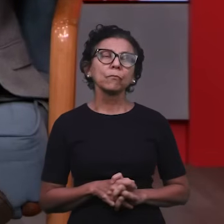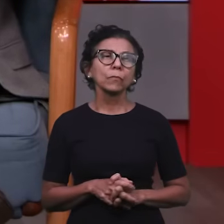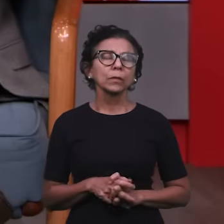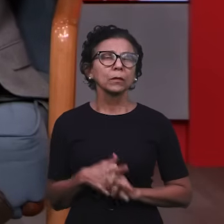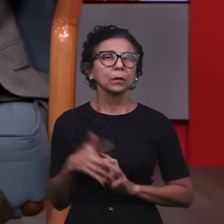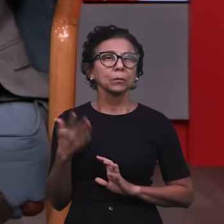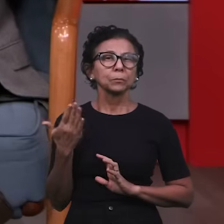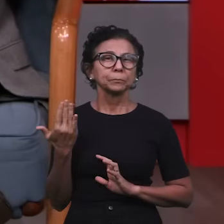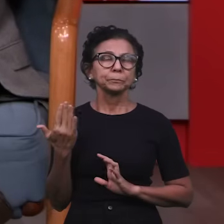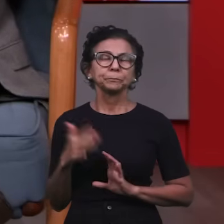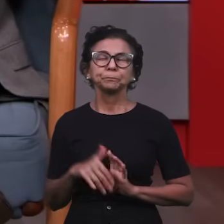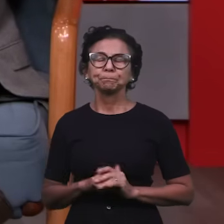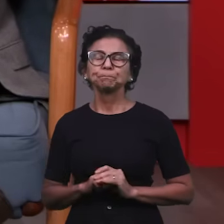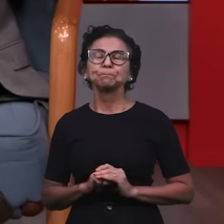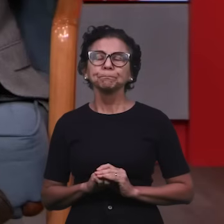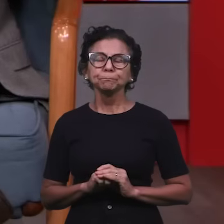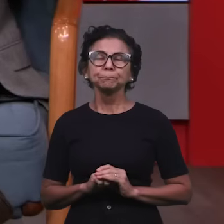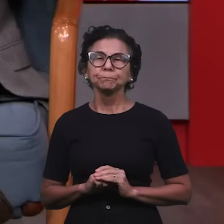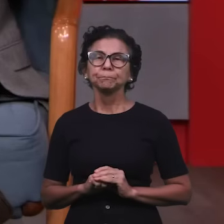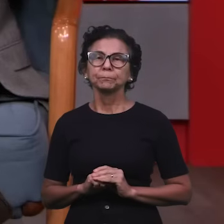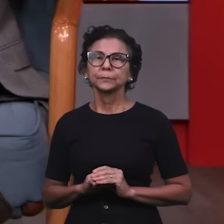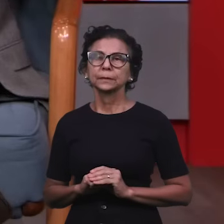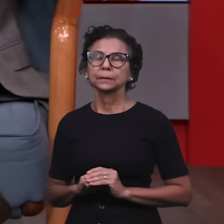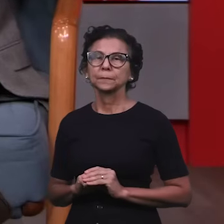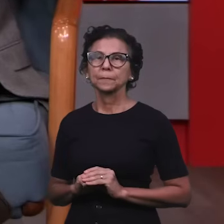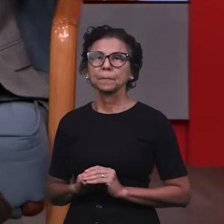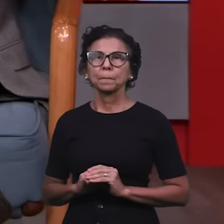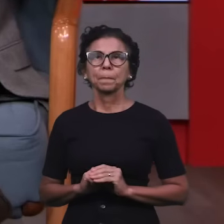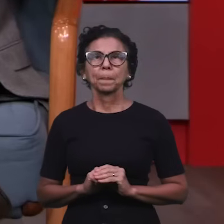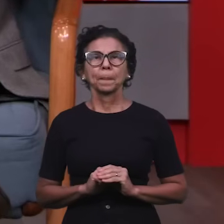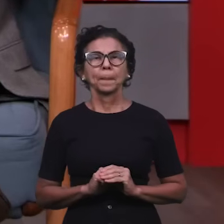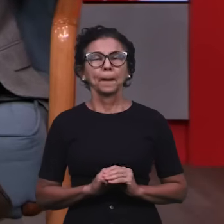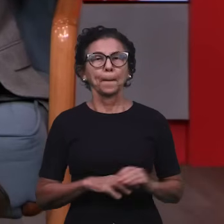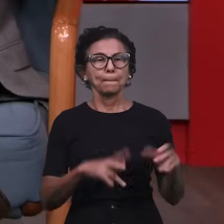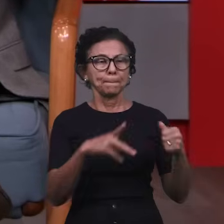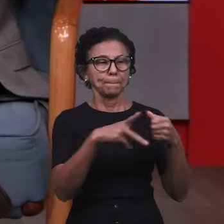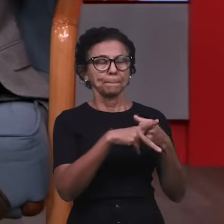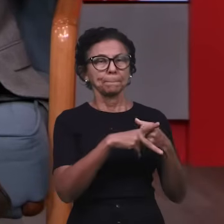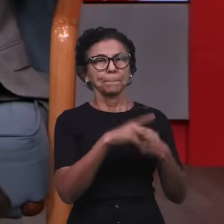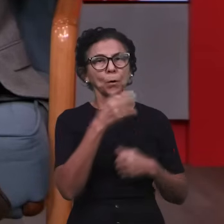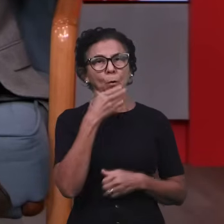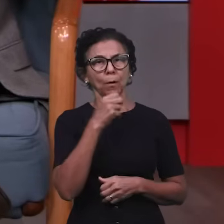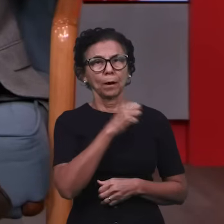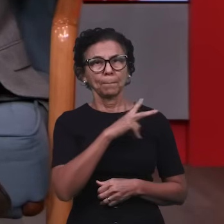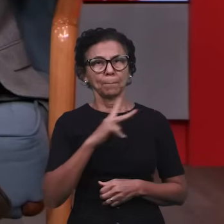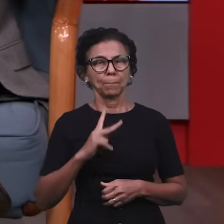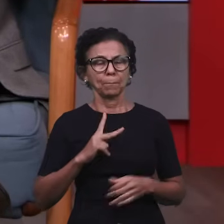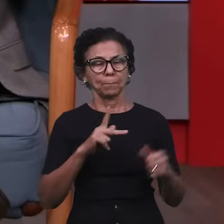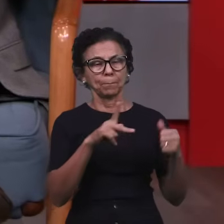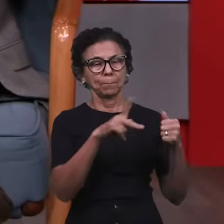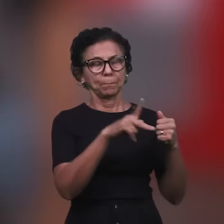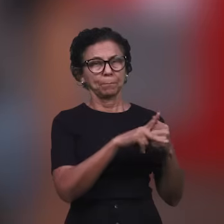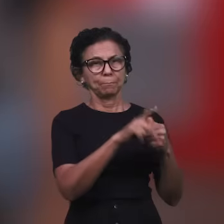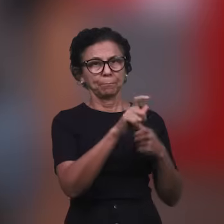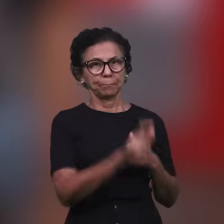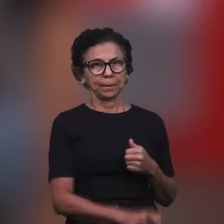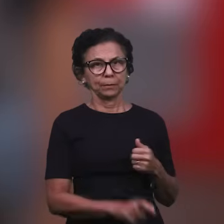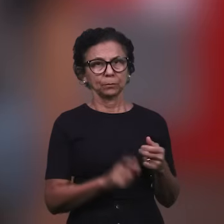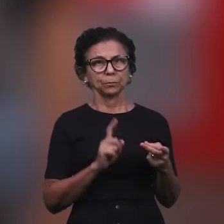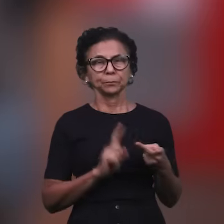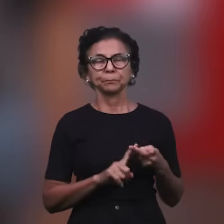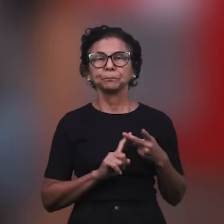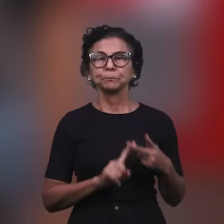naquele momento, Pedro, o texto de João mostra isso,